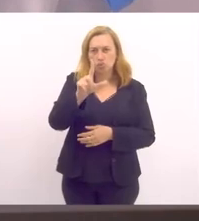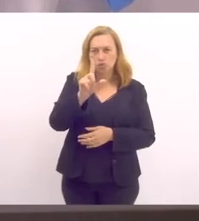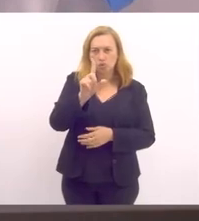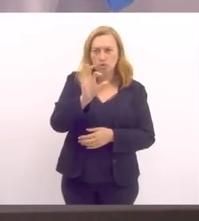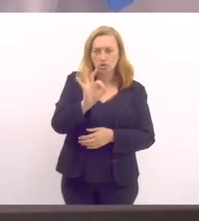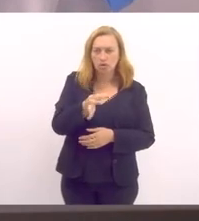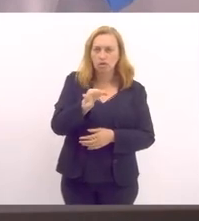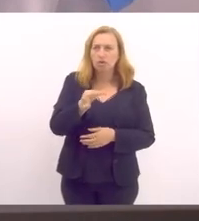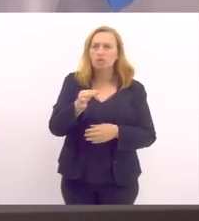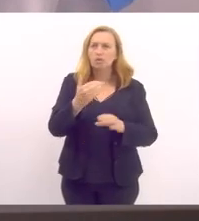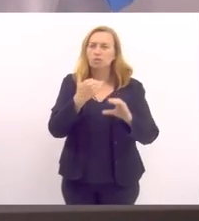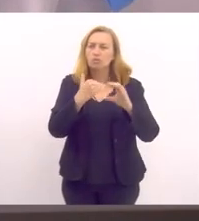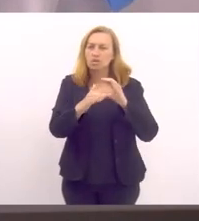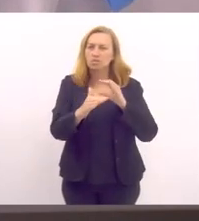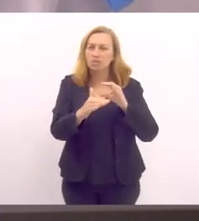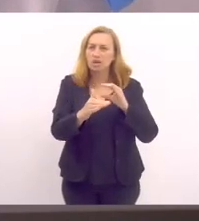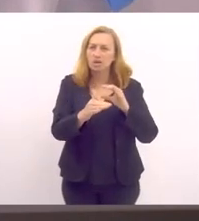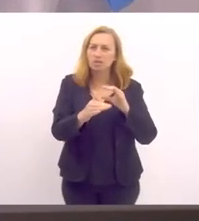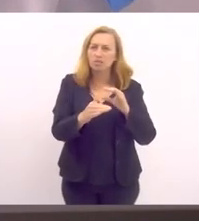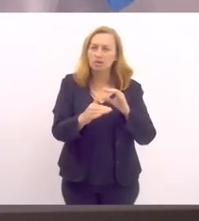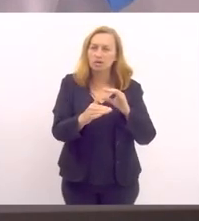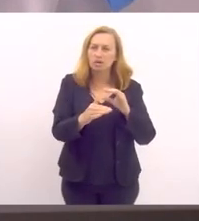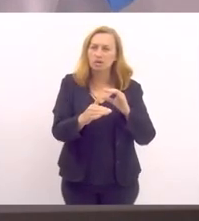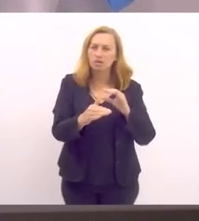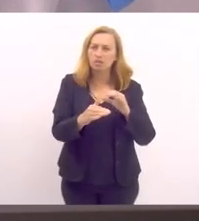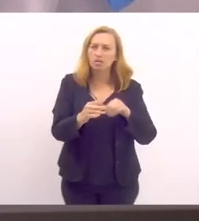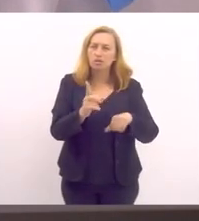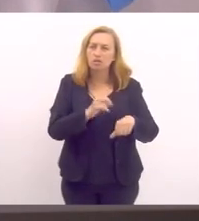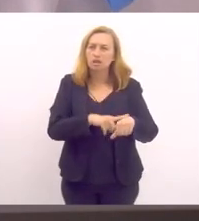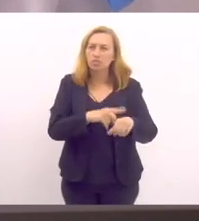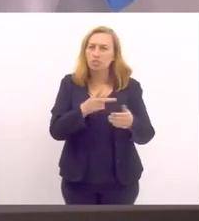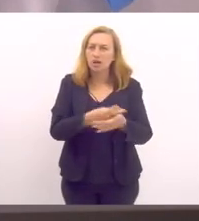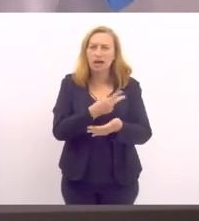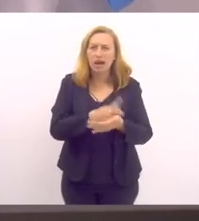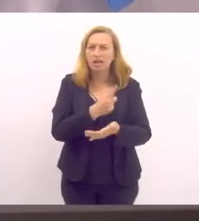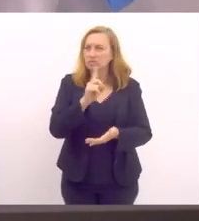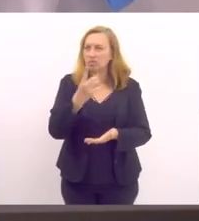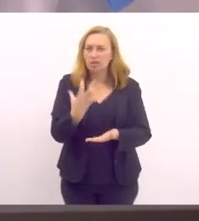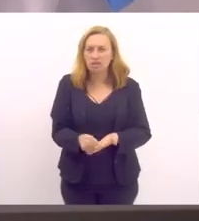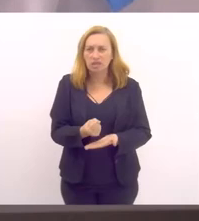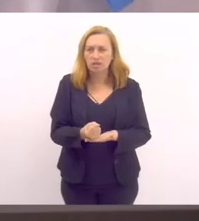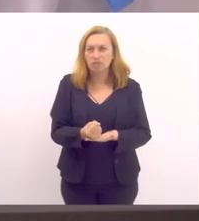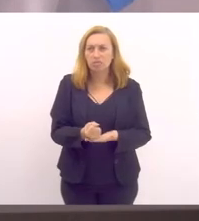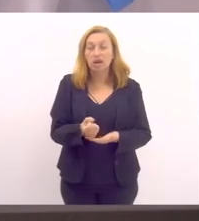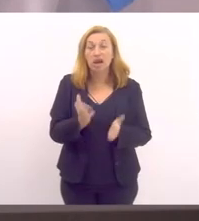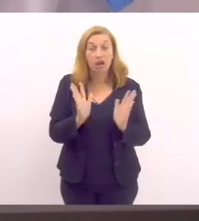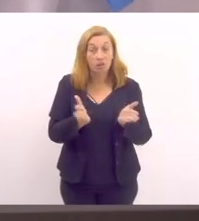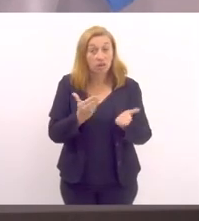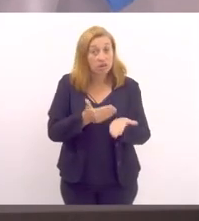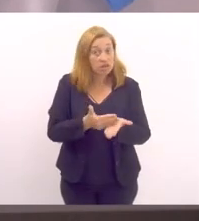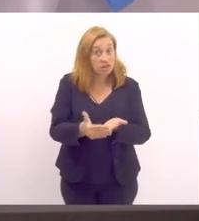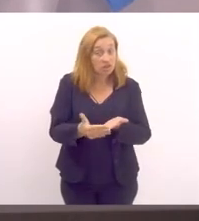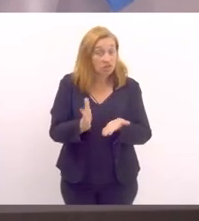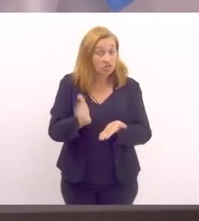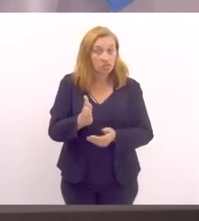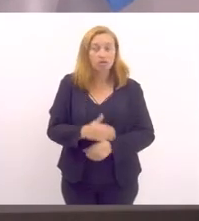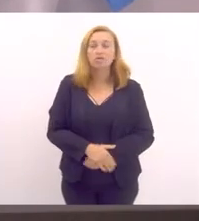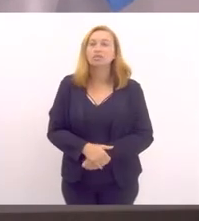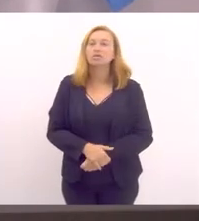e-mails chegados fora do prazo não serão aceitos, tá?